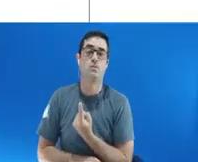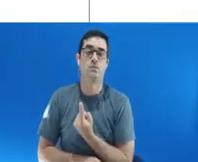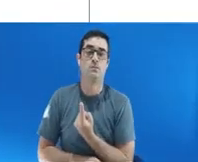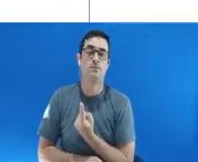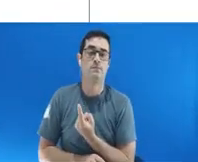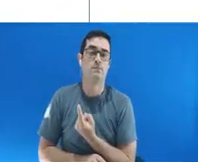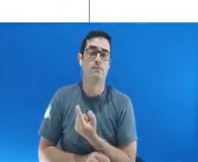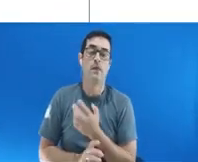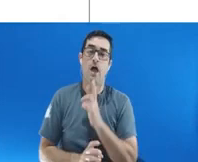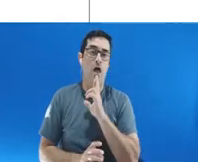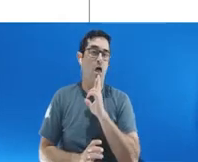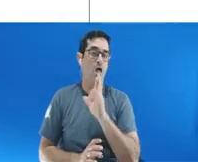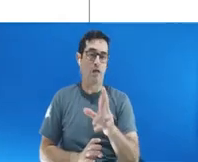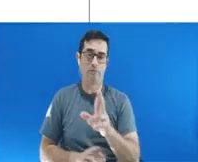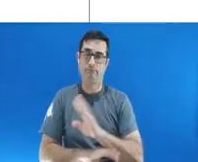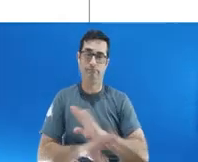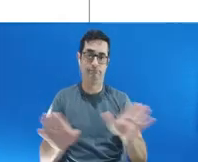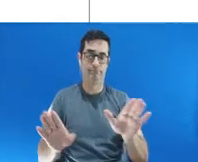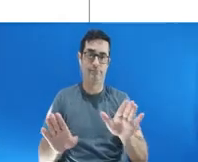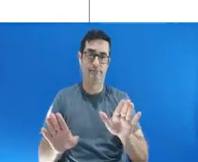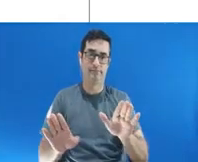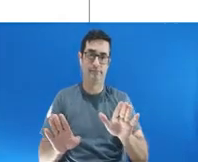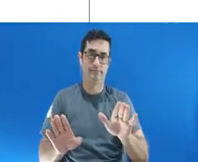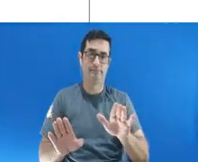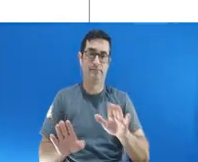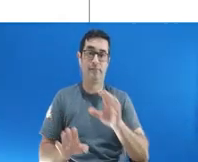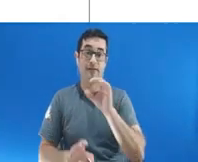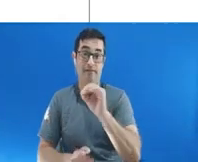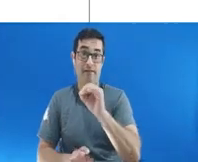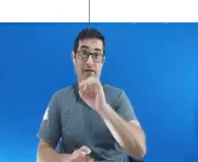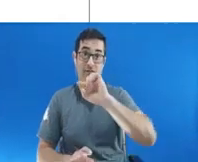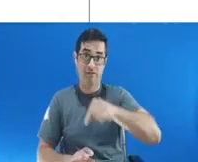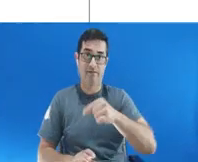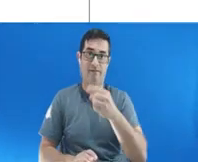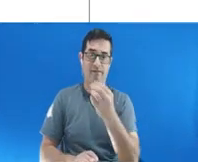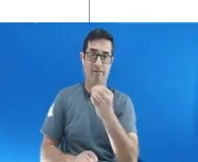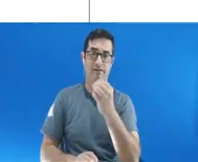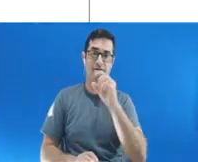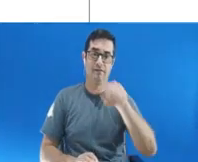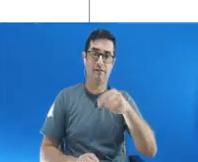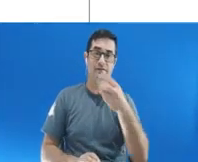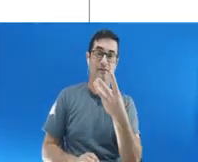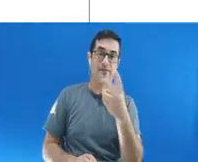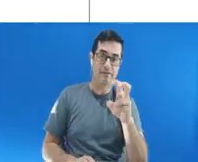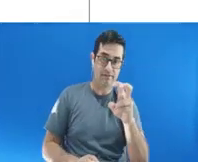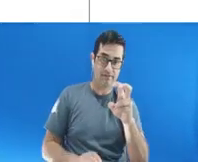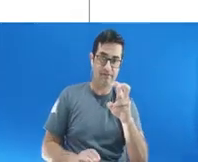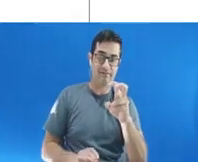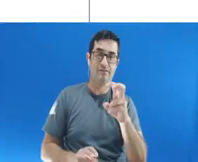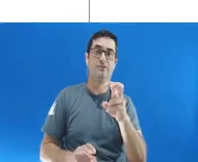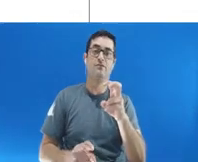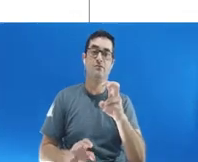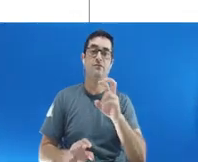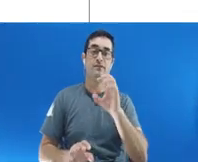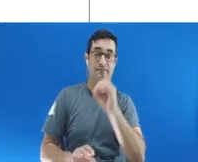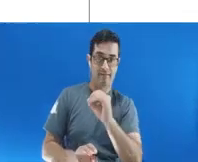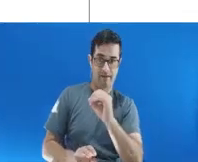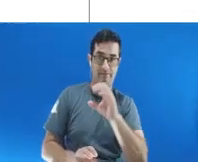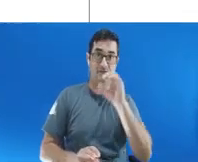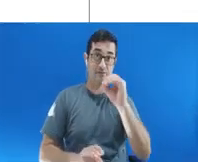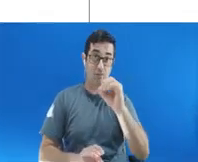vezes 35, 0. 8 vezes 0,85 mais 78 vezes 1 dá